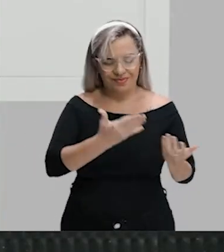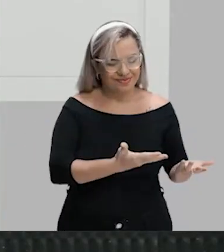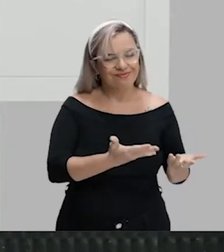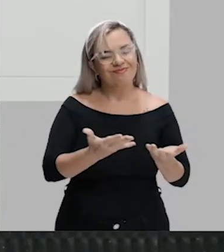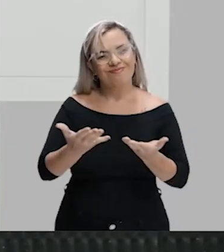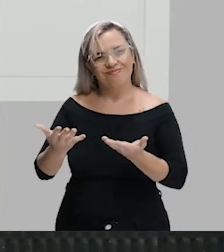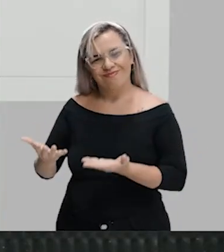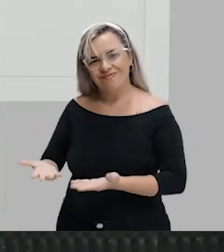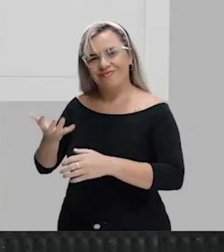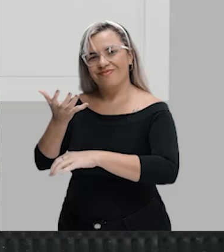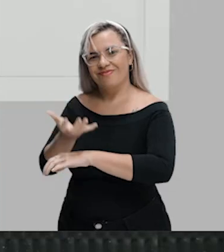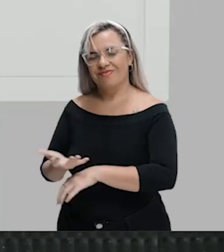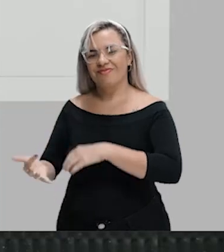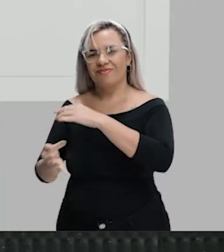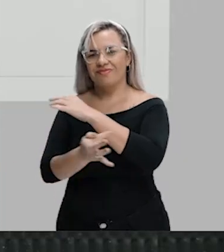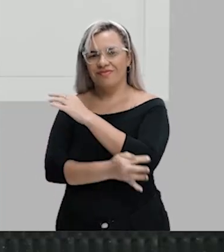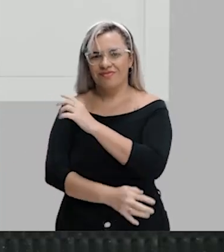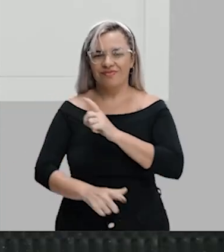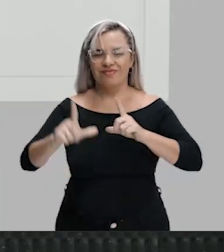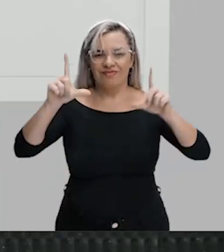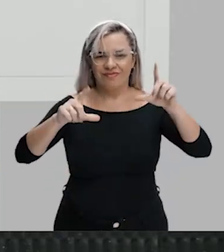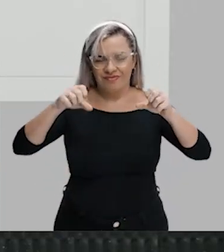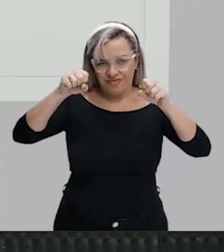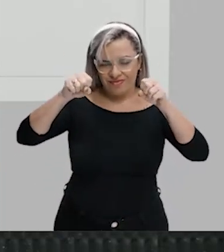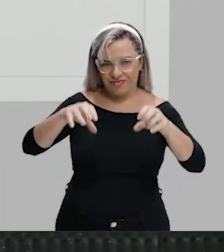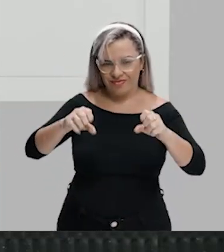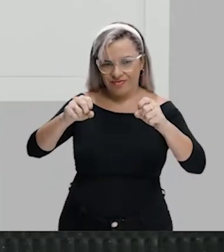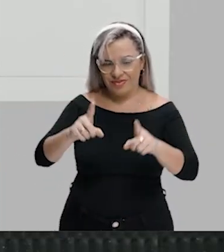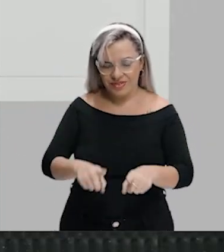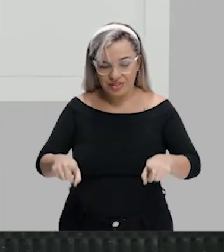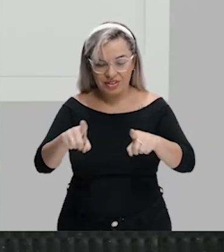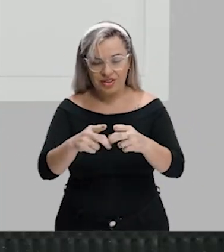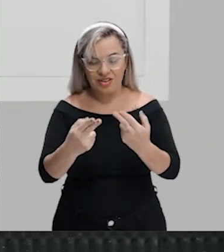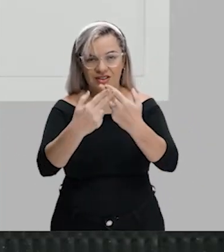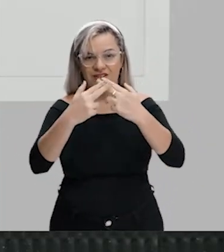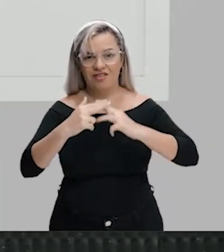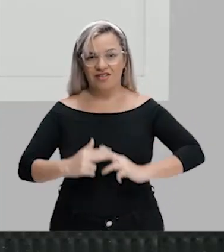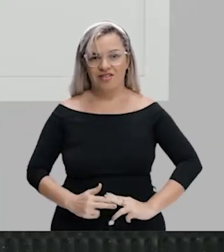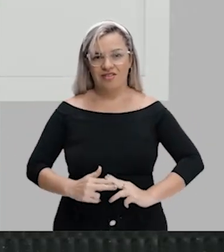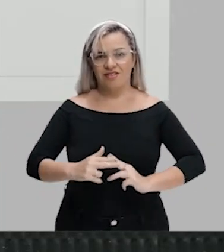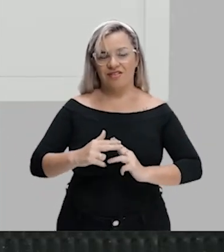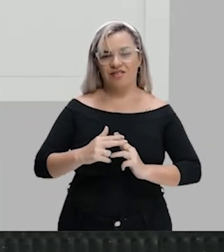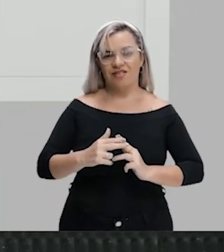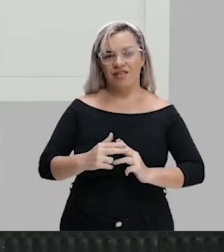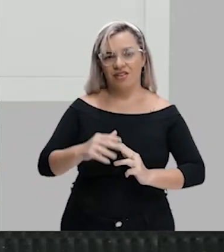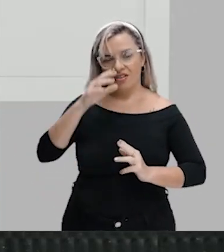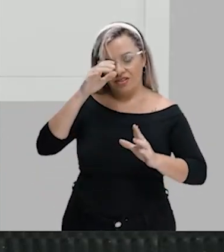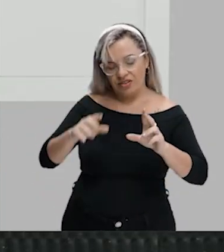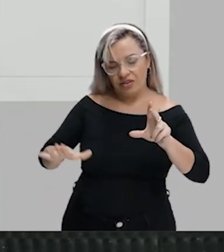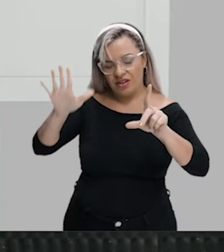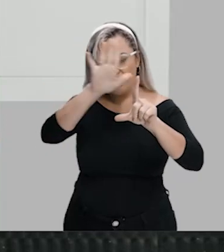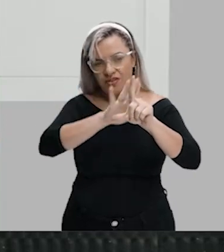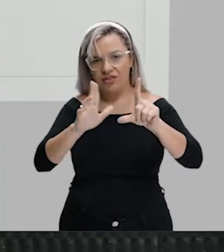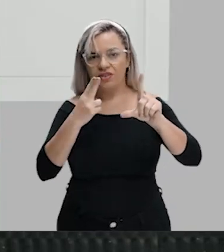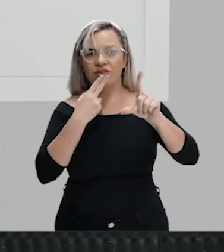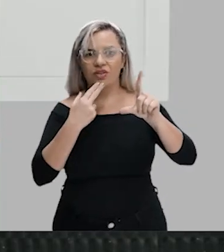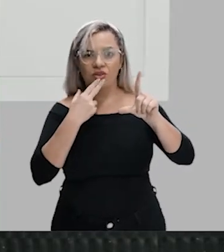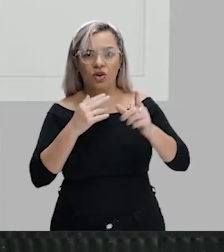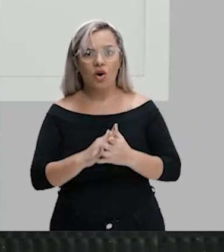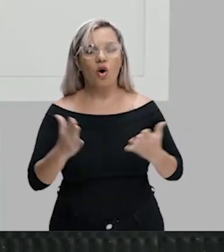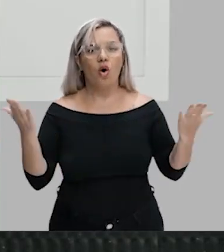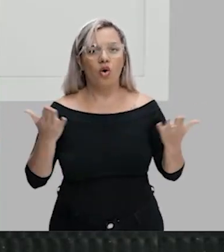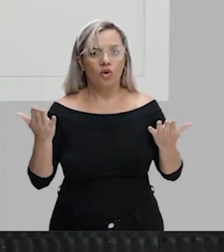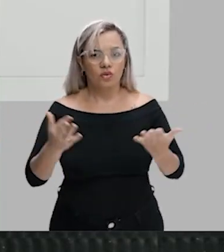bem-vindo a mais uma aula de Física, aqui pela TV Educação e também pela plataforma Gonçalves Dias. Bom, hoje nós vamos responder exercícios